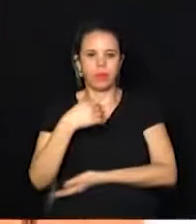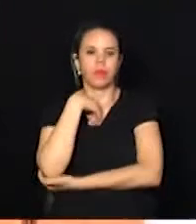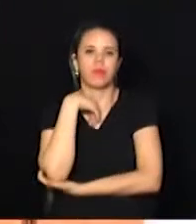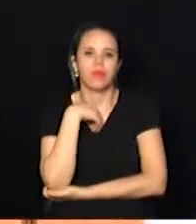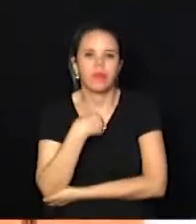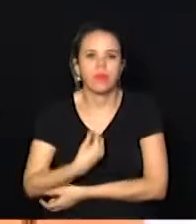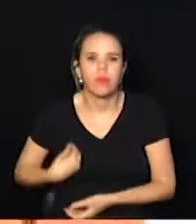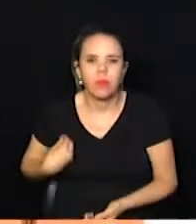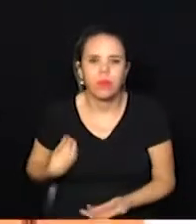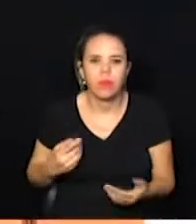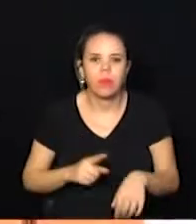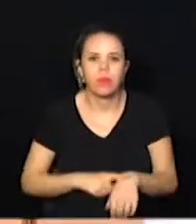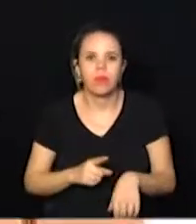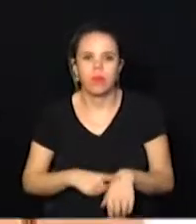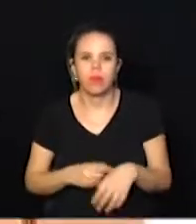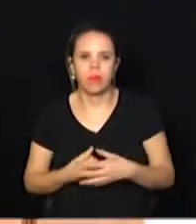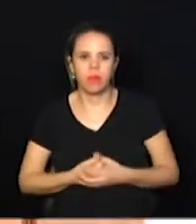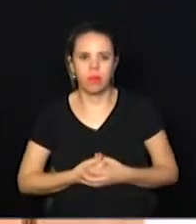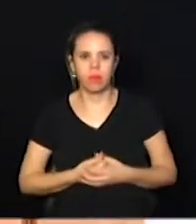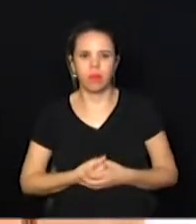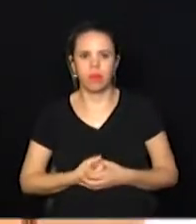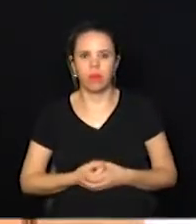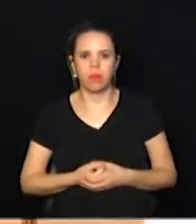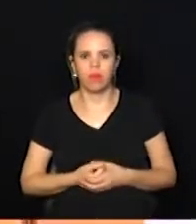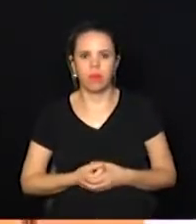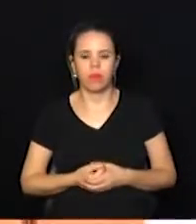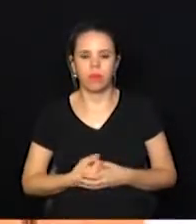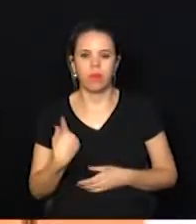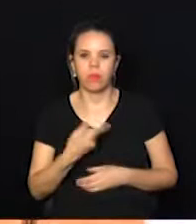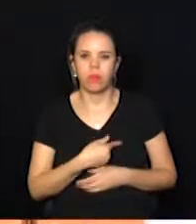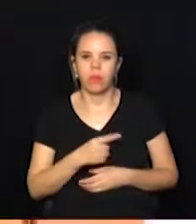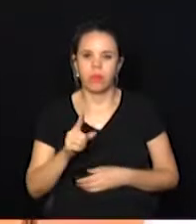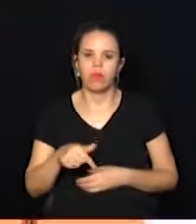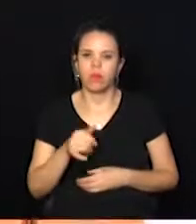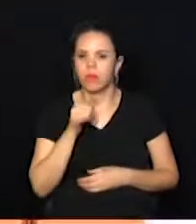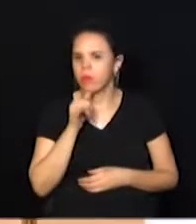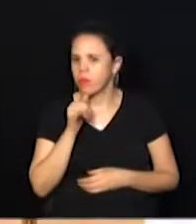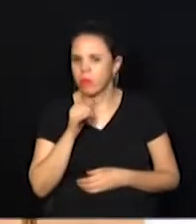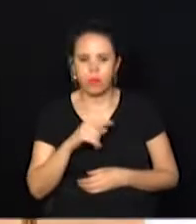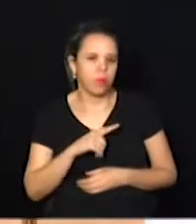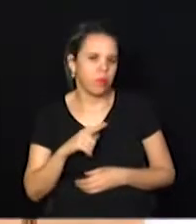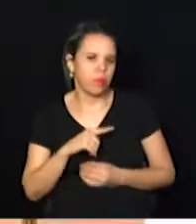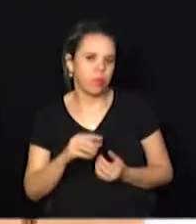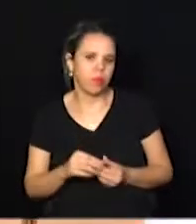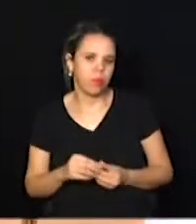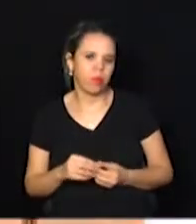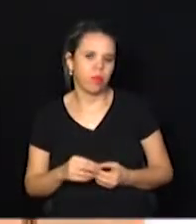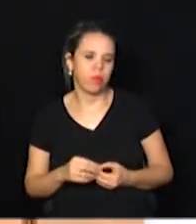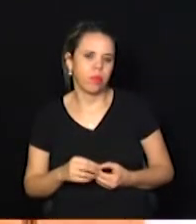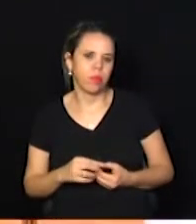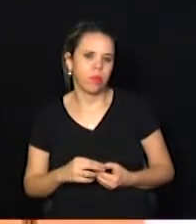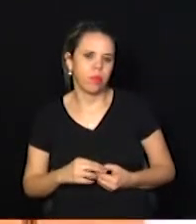estão aqui nesse momento, nesse ato, que para nós é um ato que tem